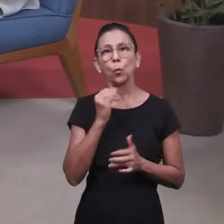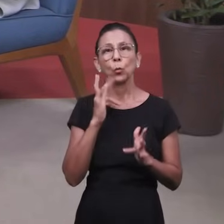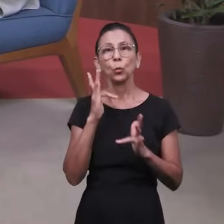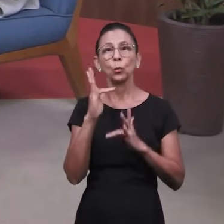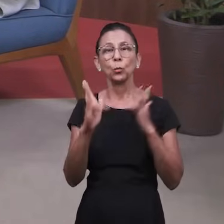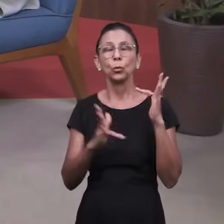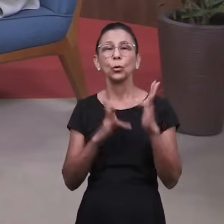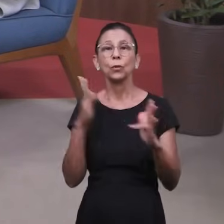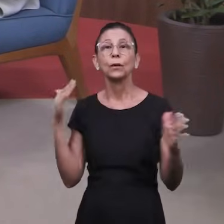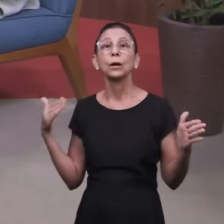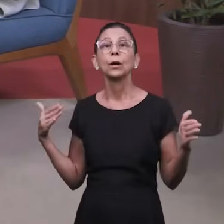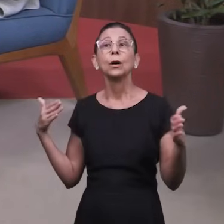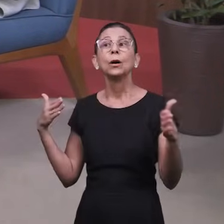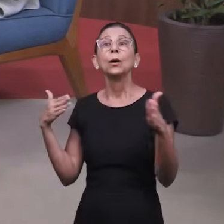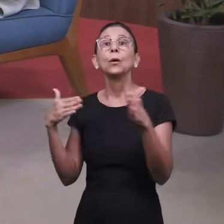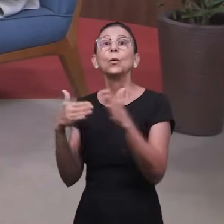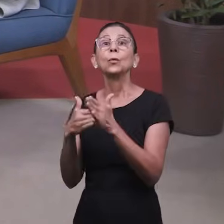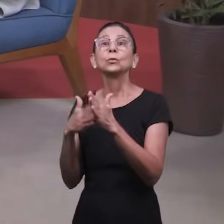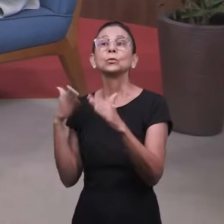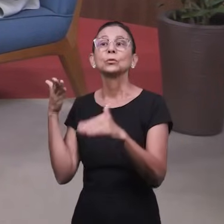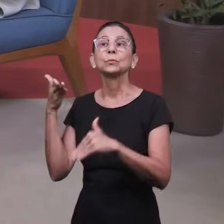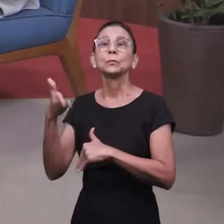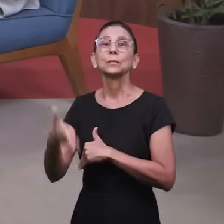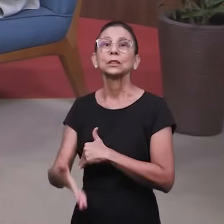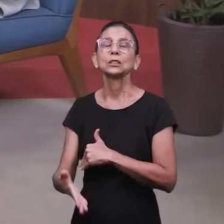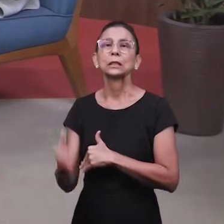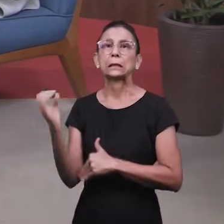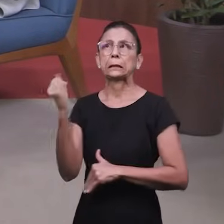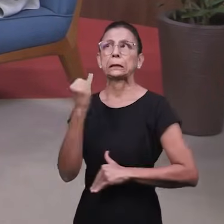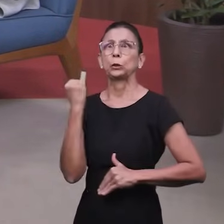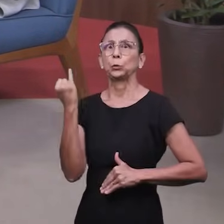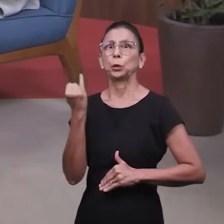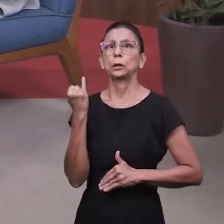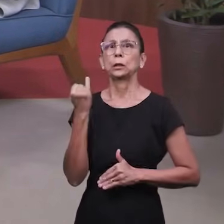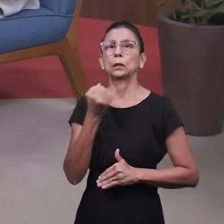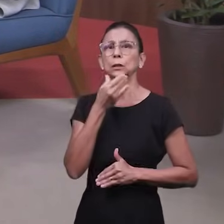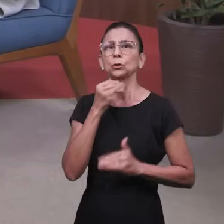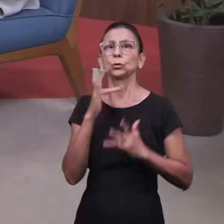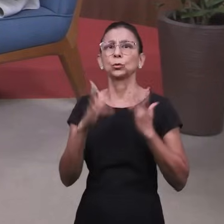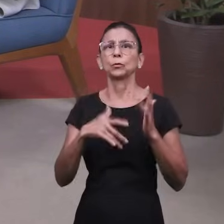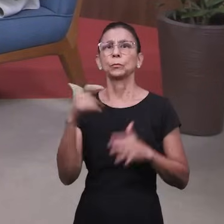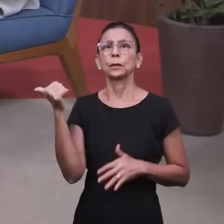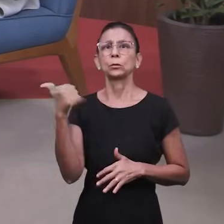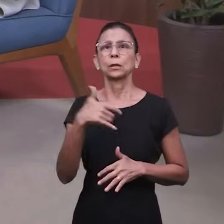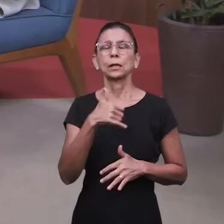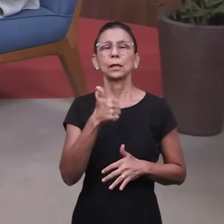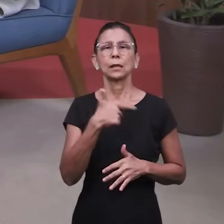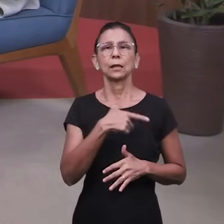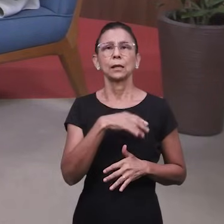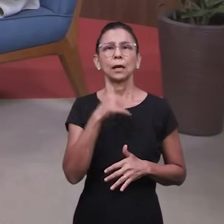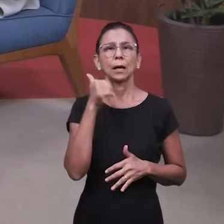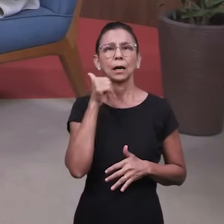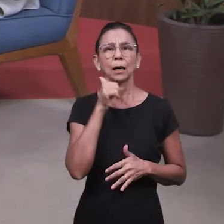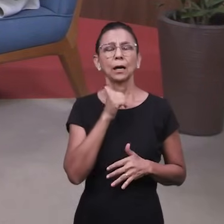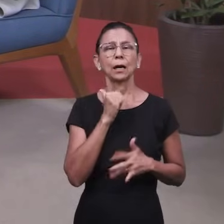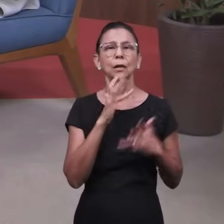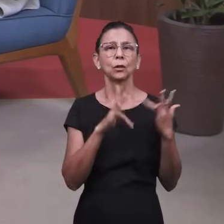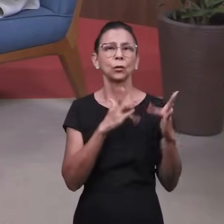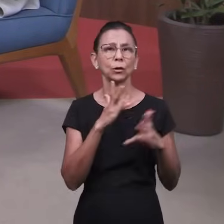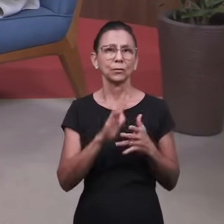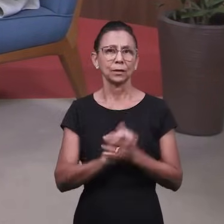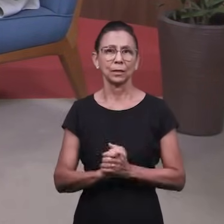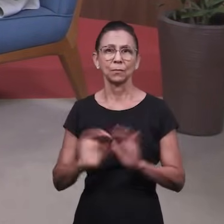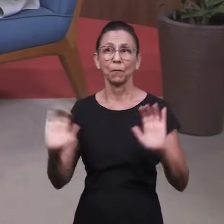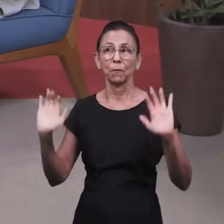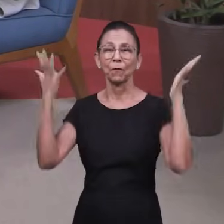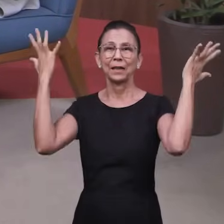era a figura mais importante da festa, e essa festa durava vários dias, e eram chamadas de festas das